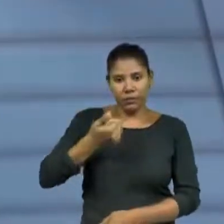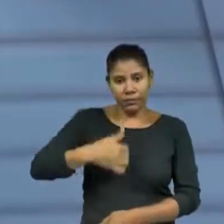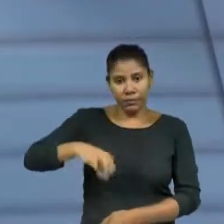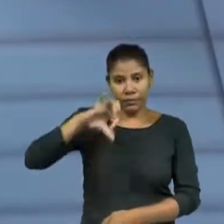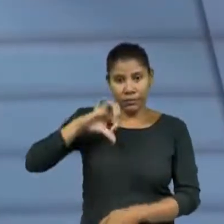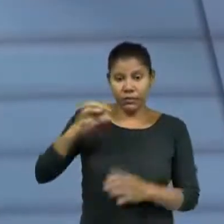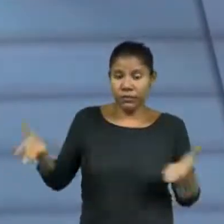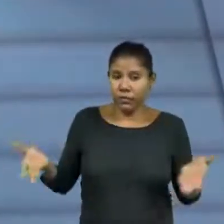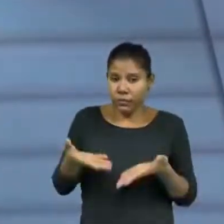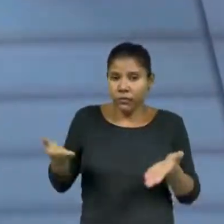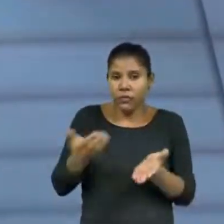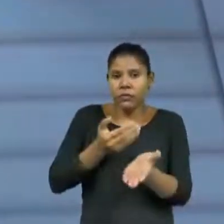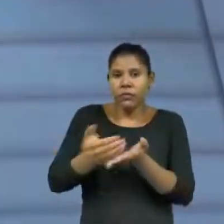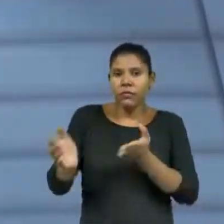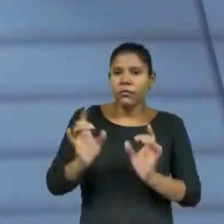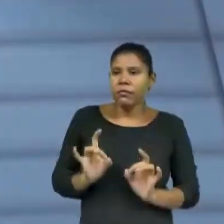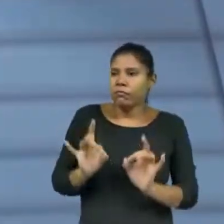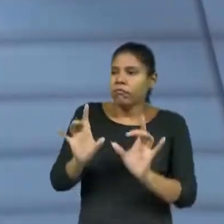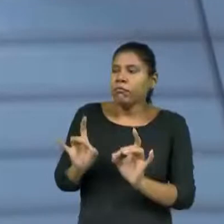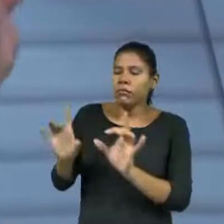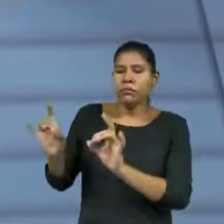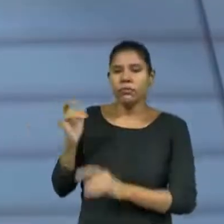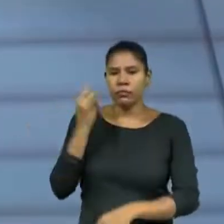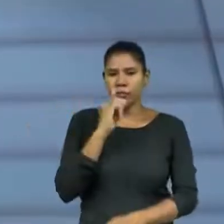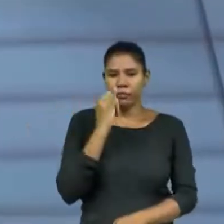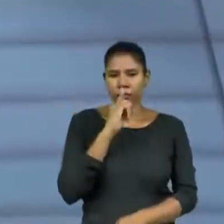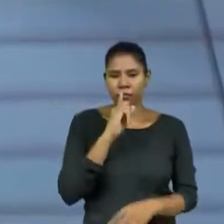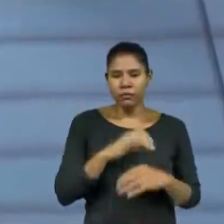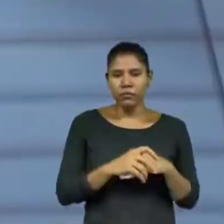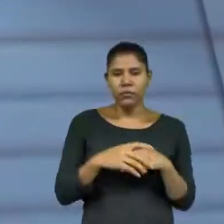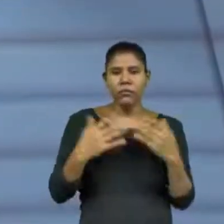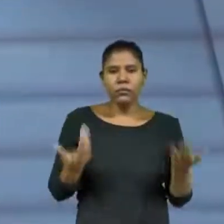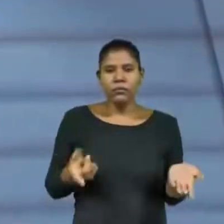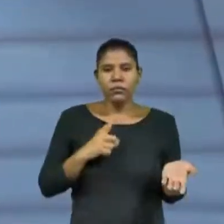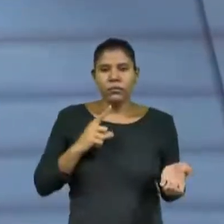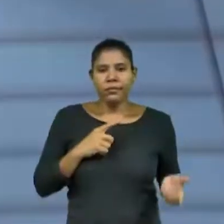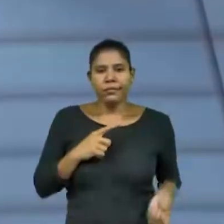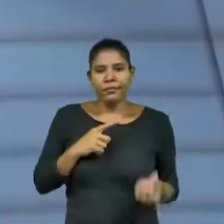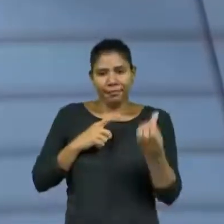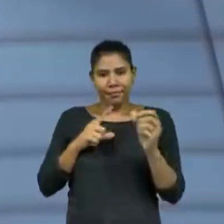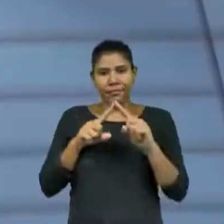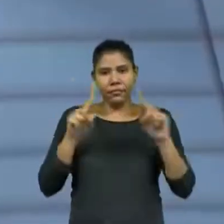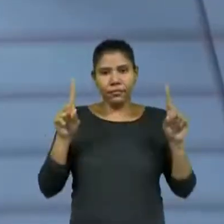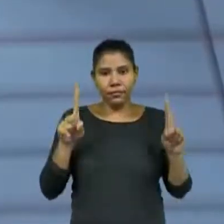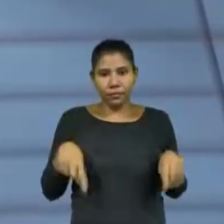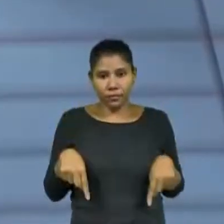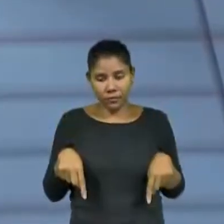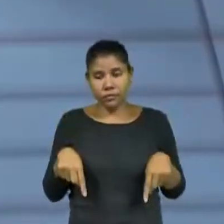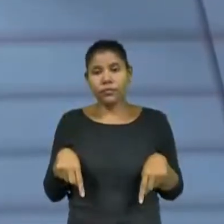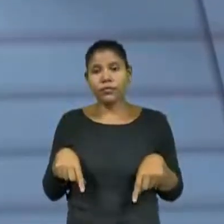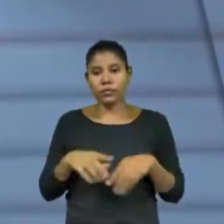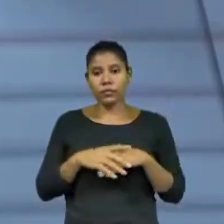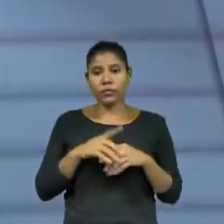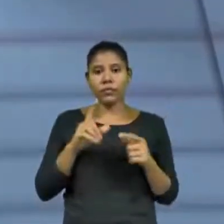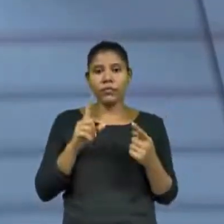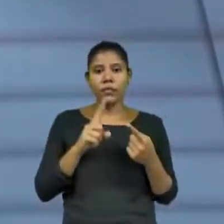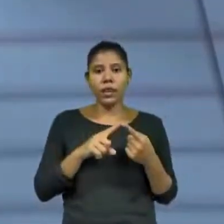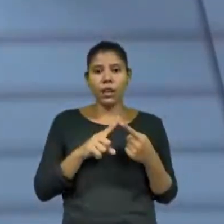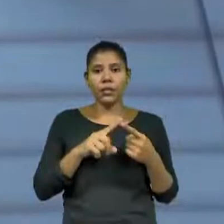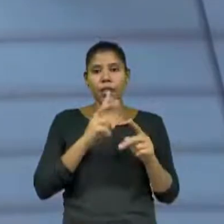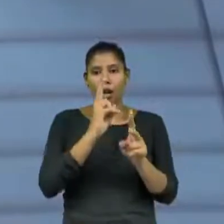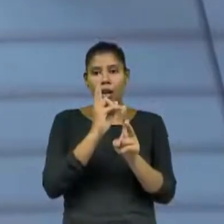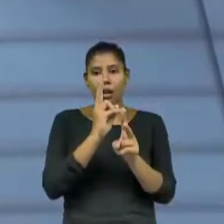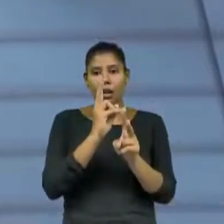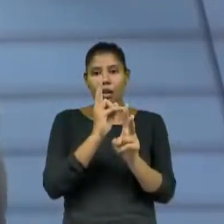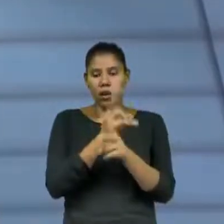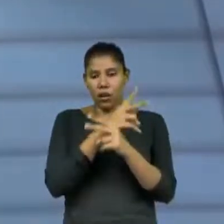né? Exatamente, passou a ser exportador. Então, nós temos 6 projetos na Câmara Setorial, um deles é da eólica offshore, o outro